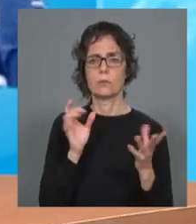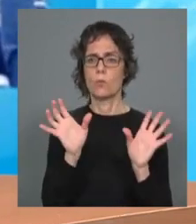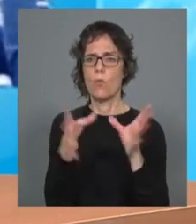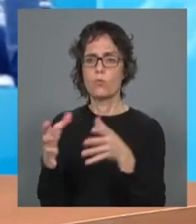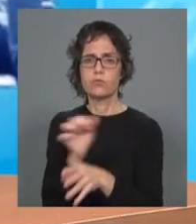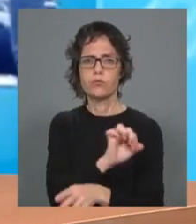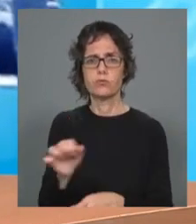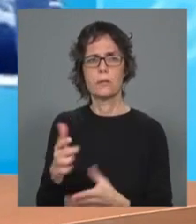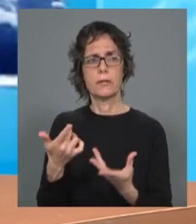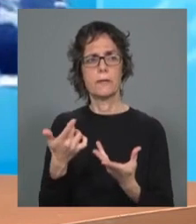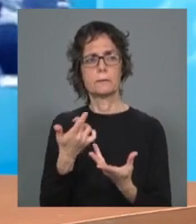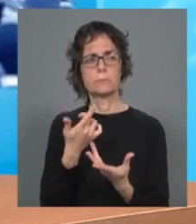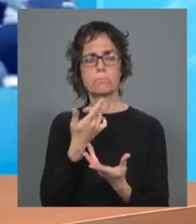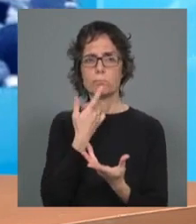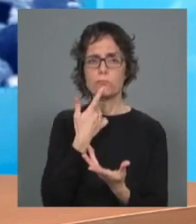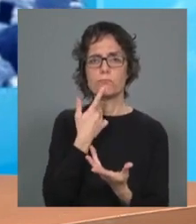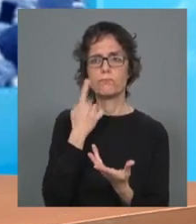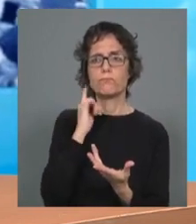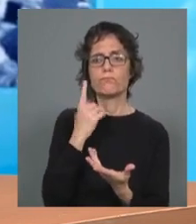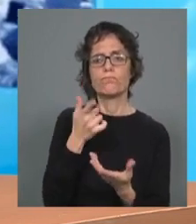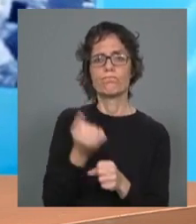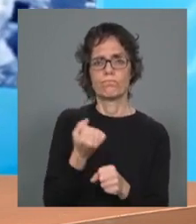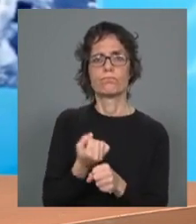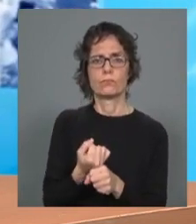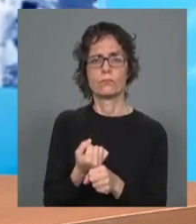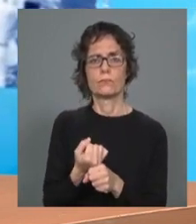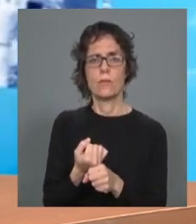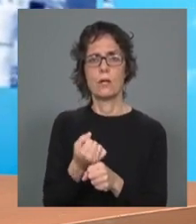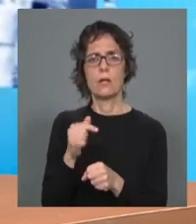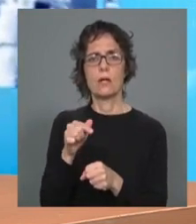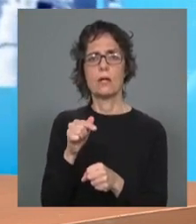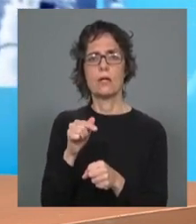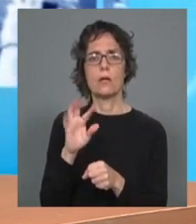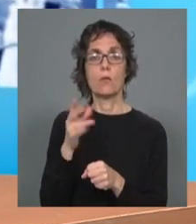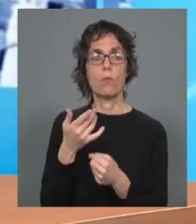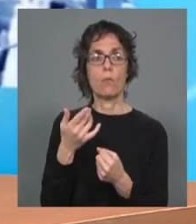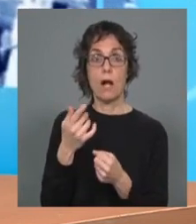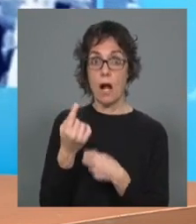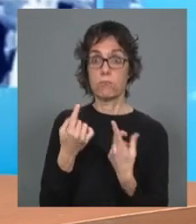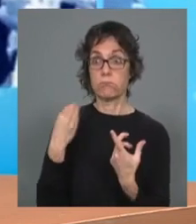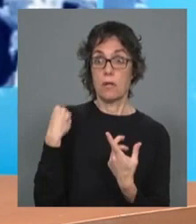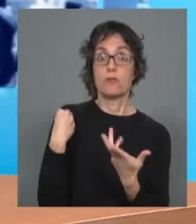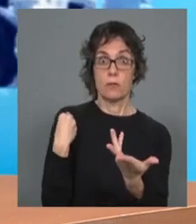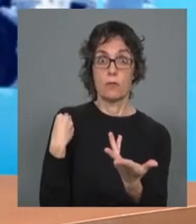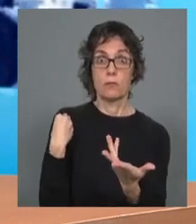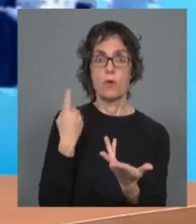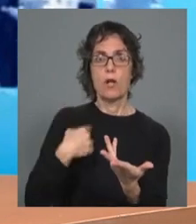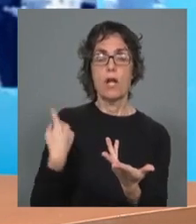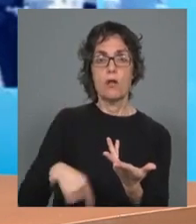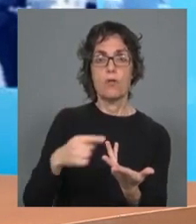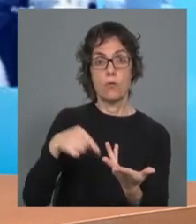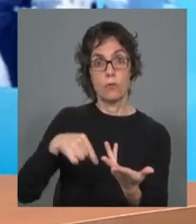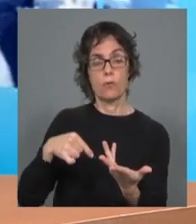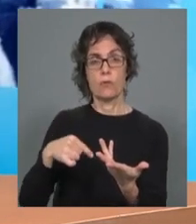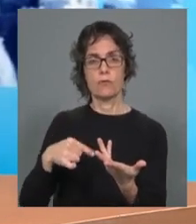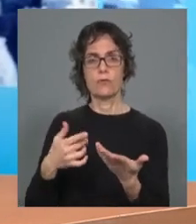e têm procurado a ajuda sempre que necessário, têm solicitado, e nós estamos hoje num patamar, de